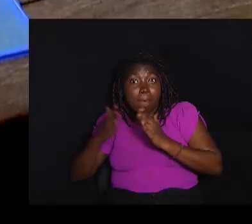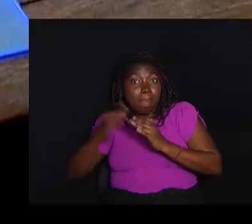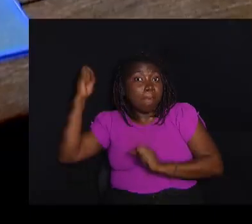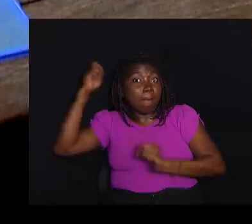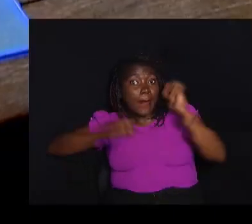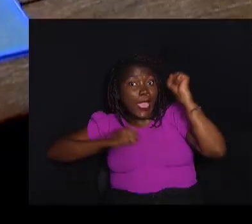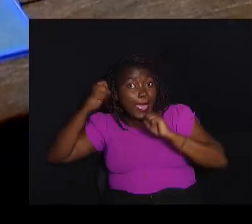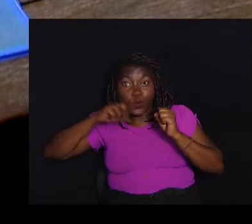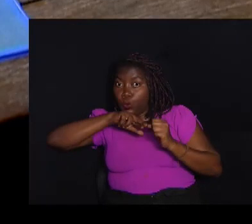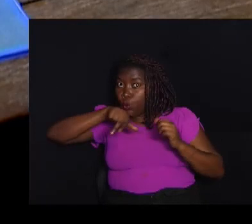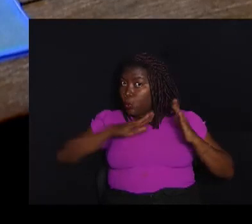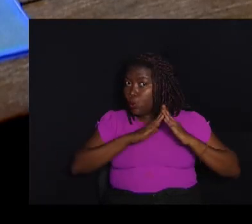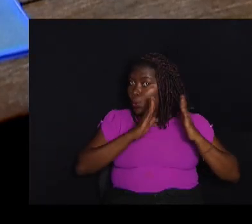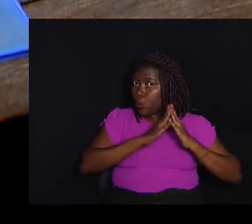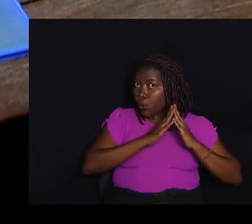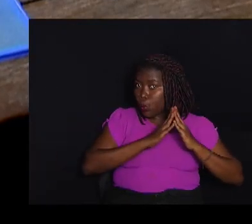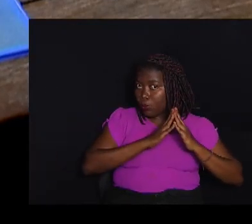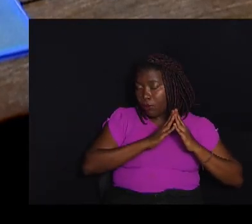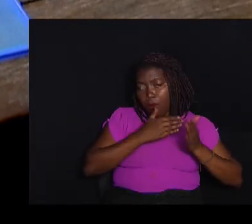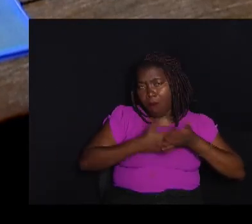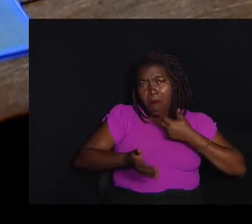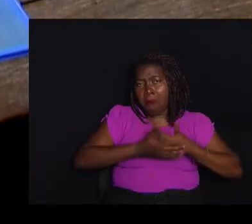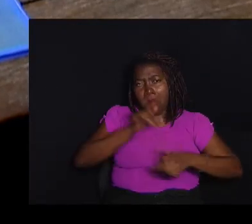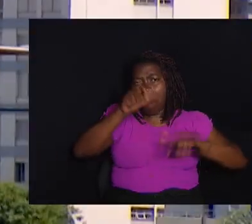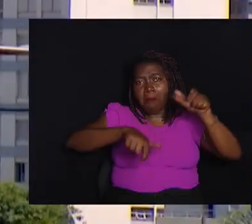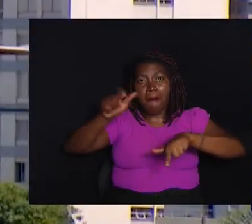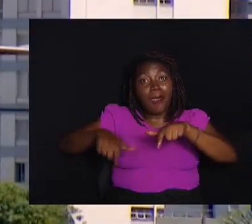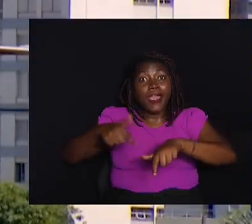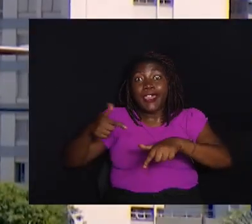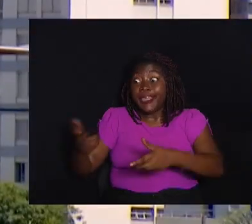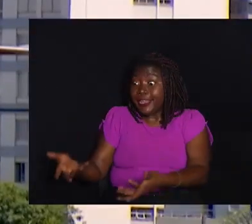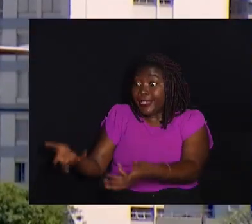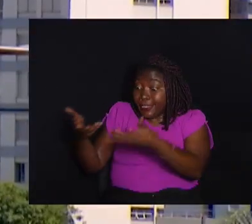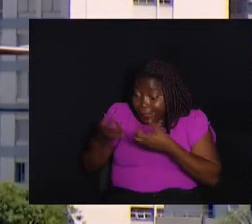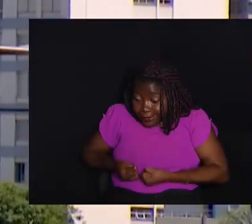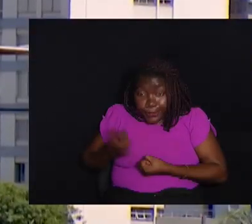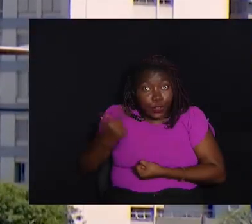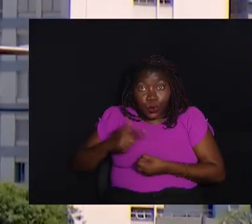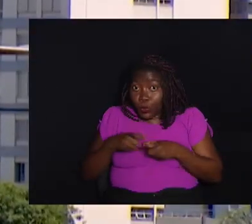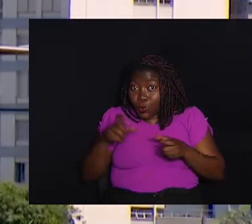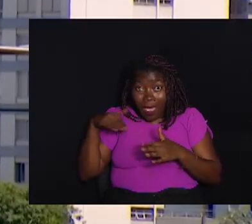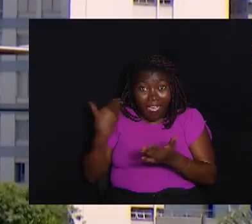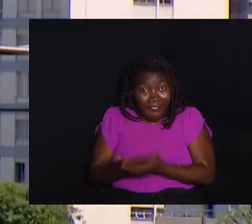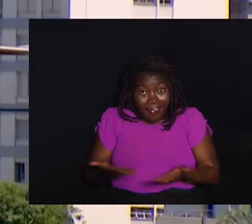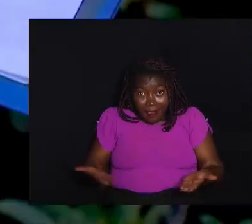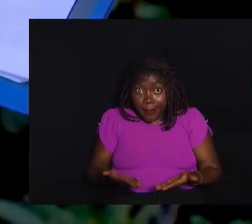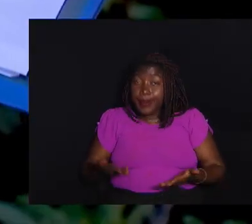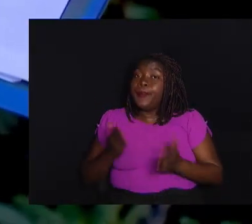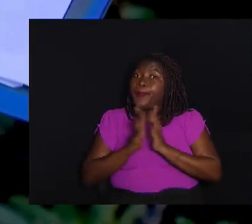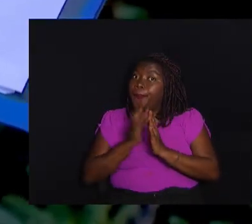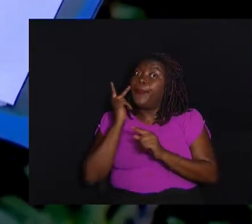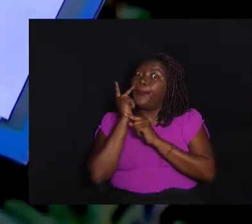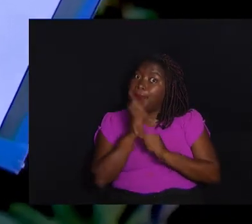não residencial, né, de qualquer um que seja, e não receber o carnê até o dia 23, dia 24, por favor, entre no